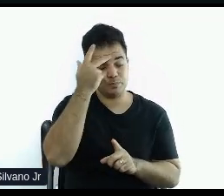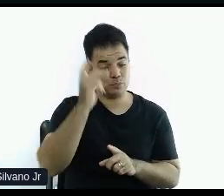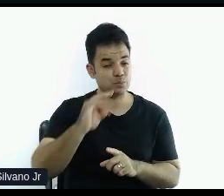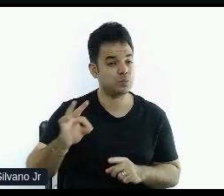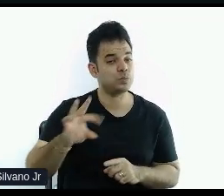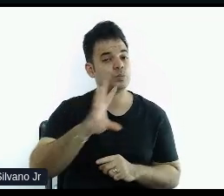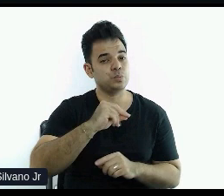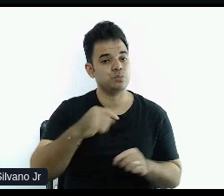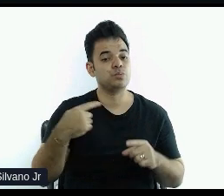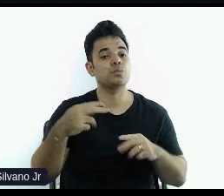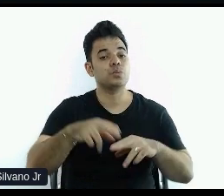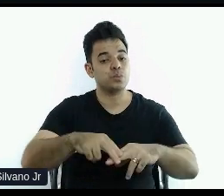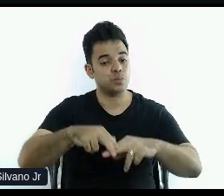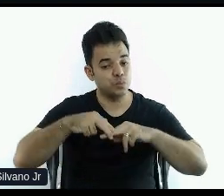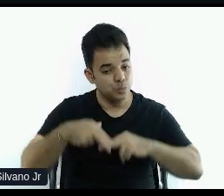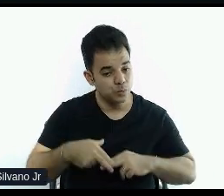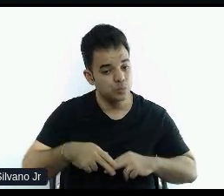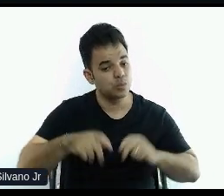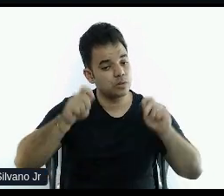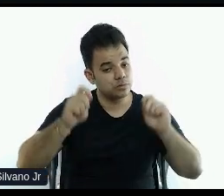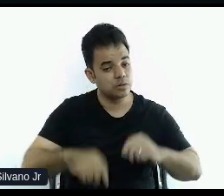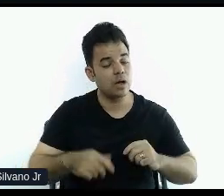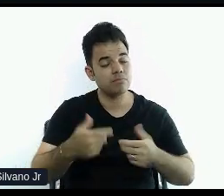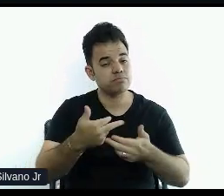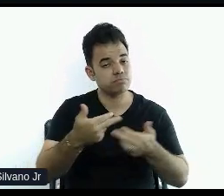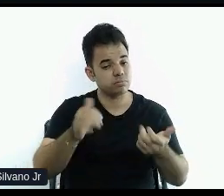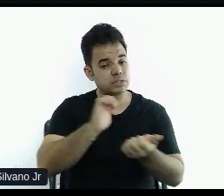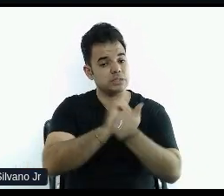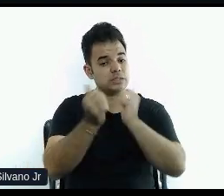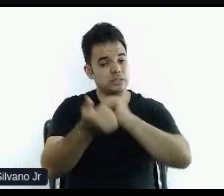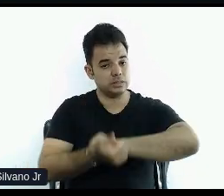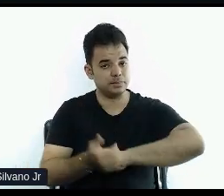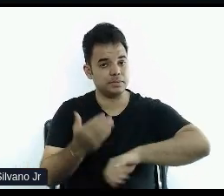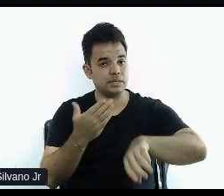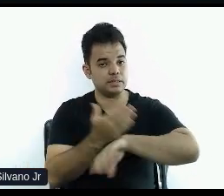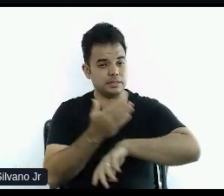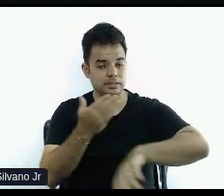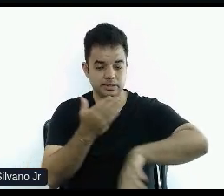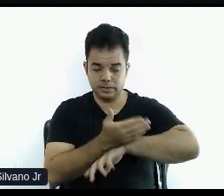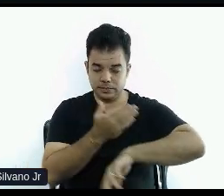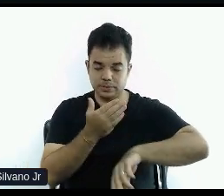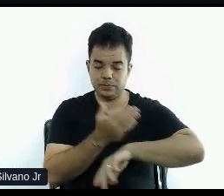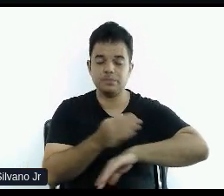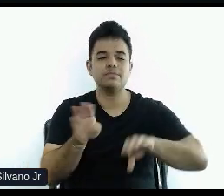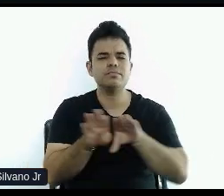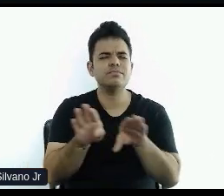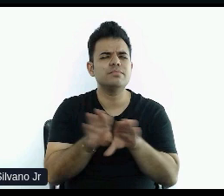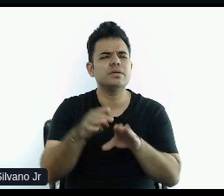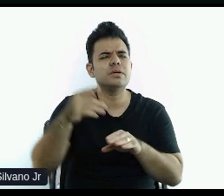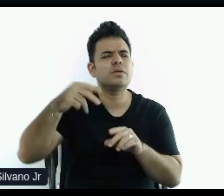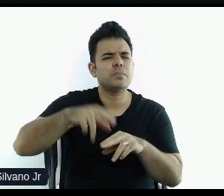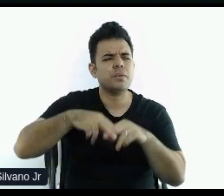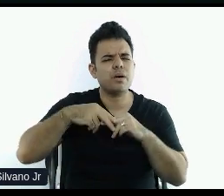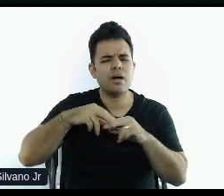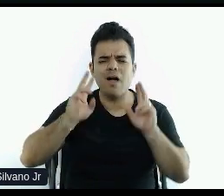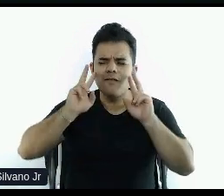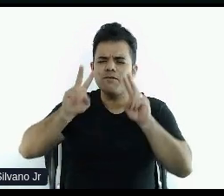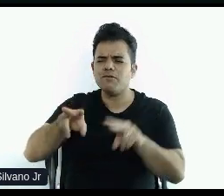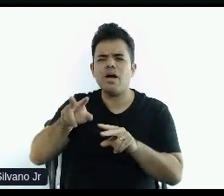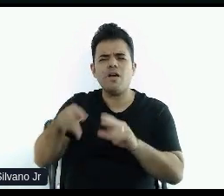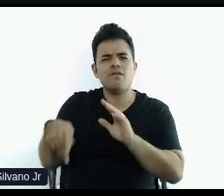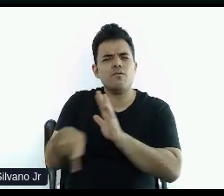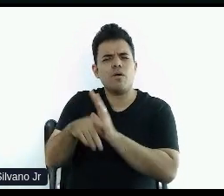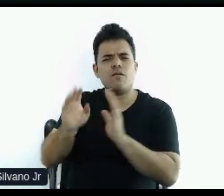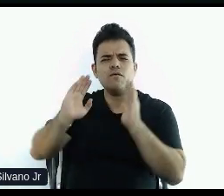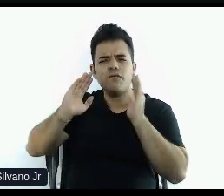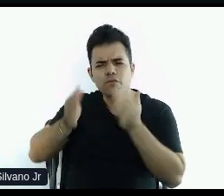gama de possibilidades do acesso. E por que a gente olha muito para pessoas com deficiência? Porque elas são as pessoas